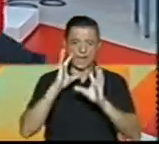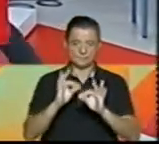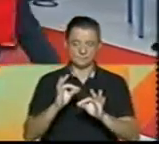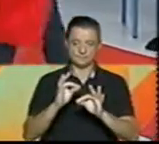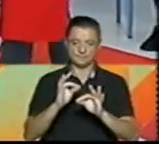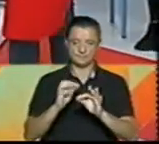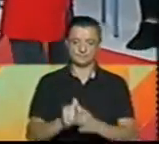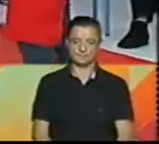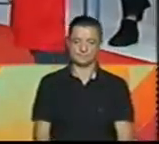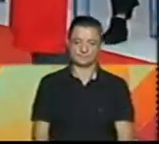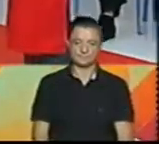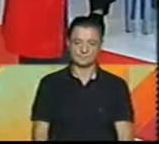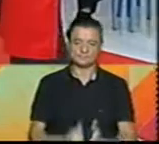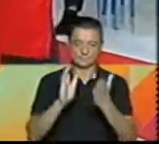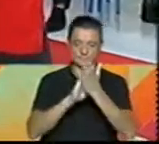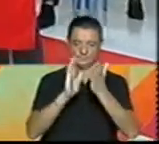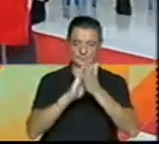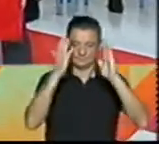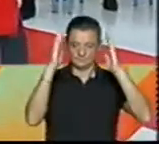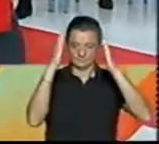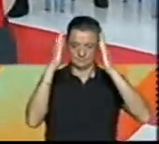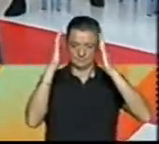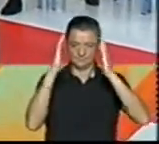Prova, Leandro. Prova. Vou provar.